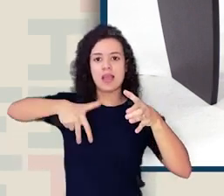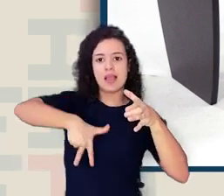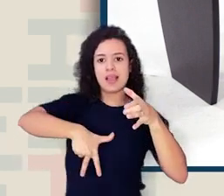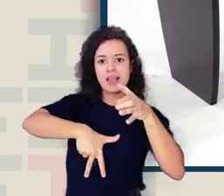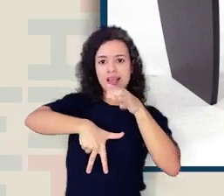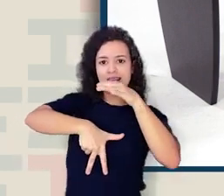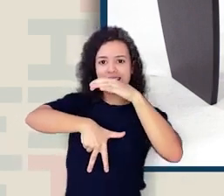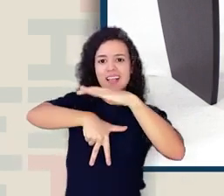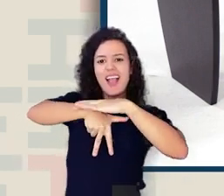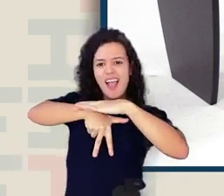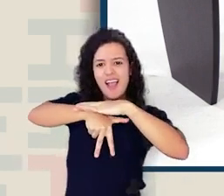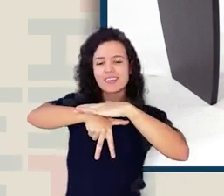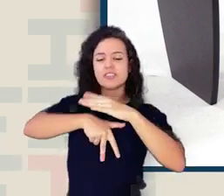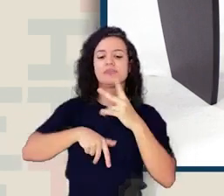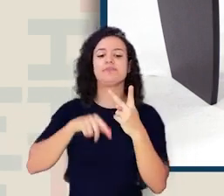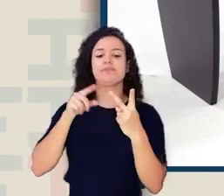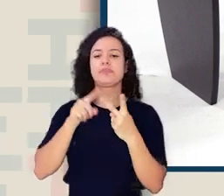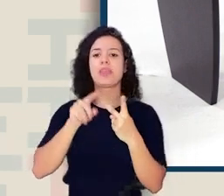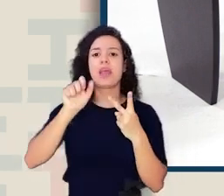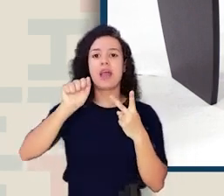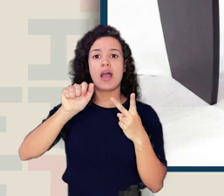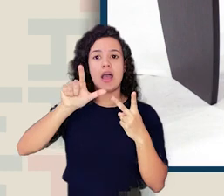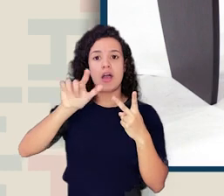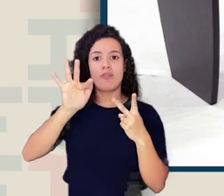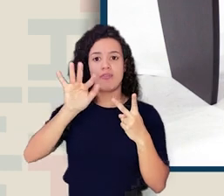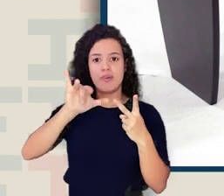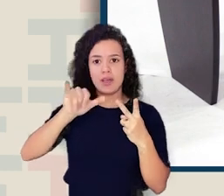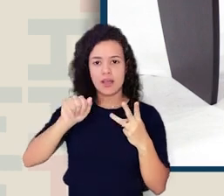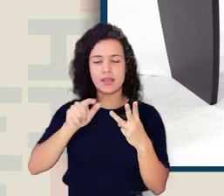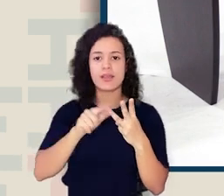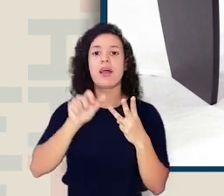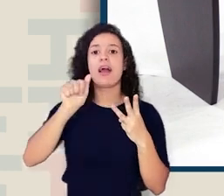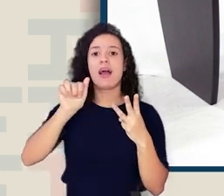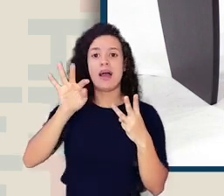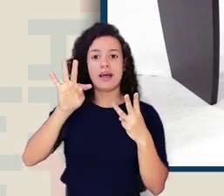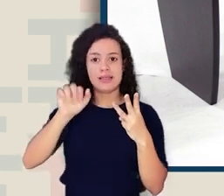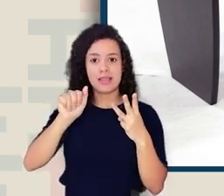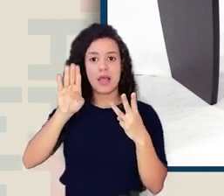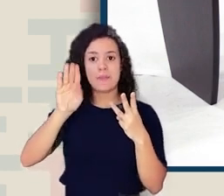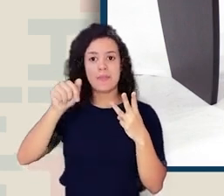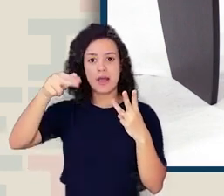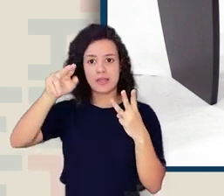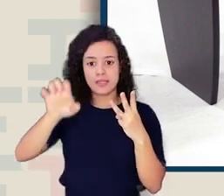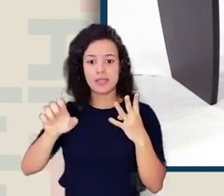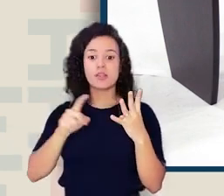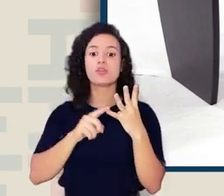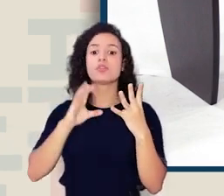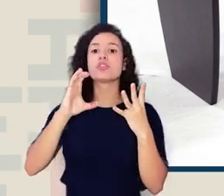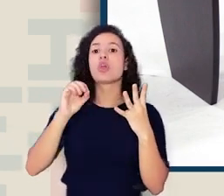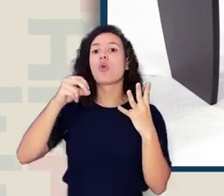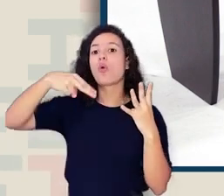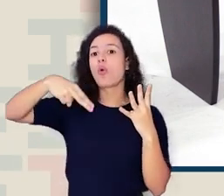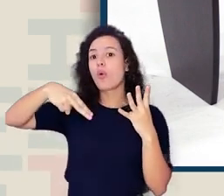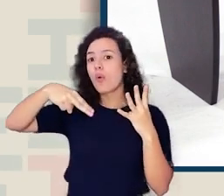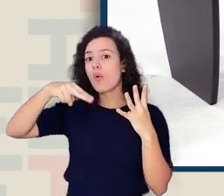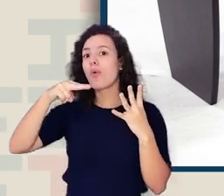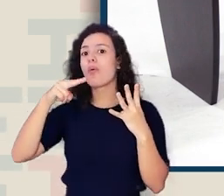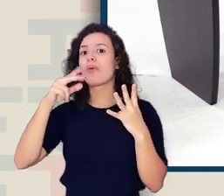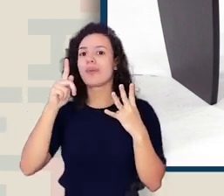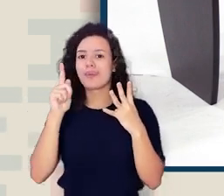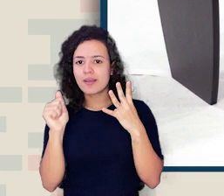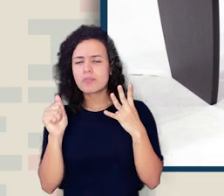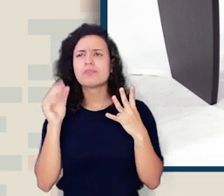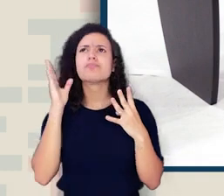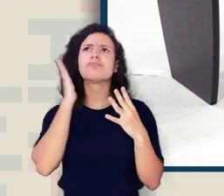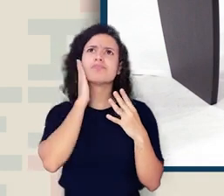esteira, as alfaias, trago também o atabaque, trouxe também como referência uma conga,